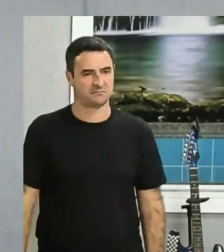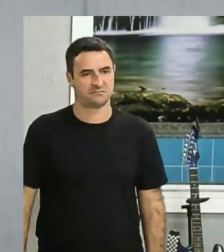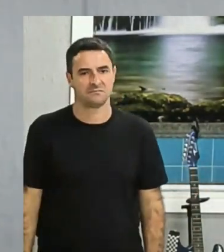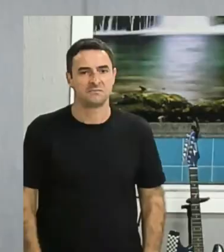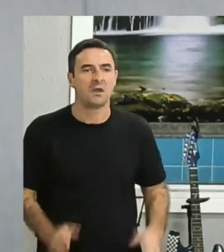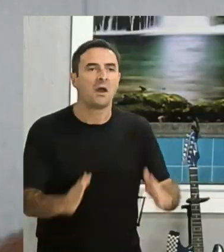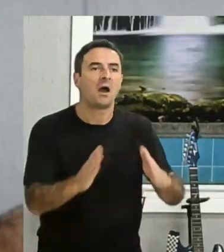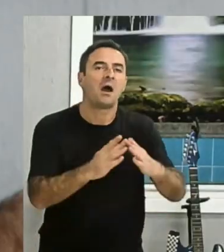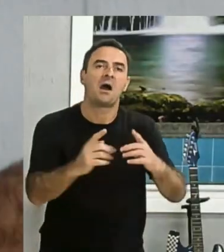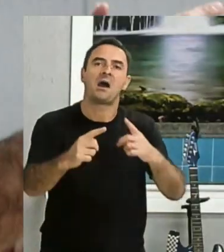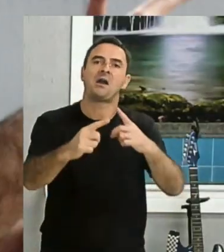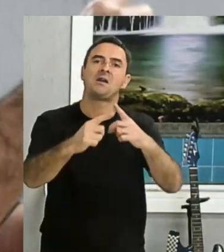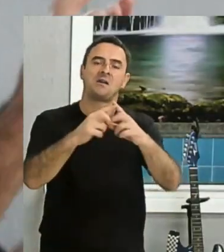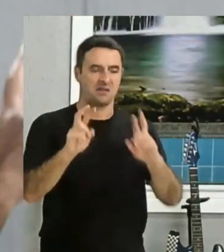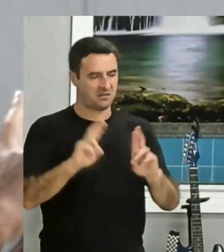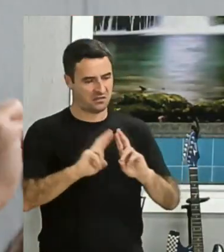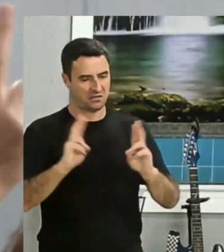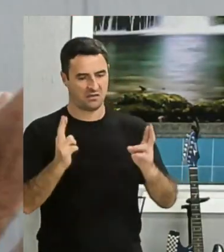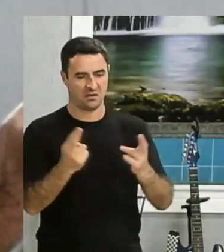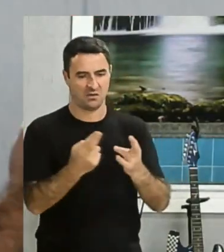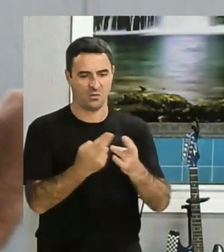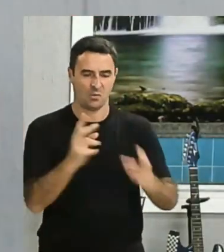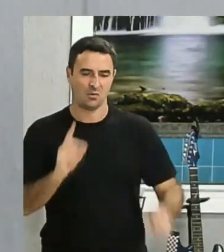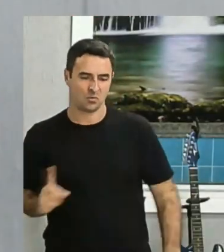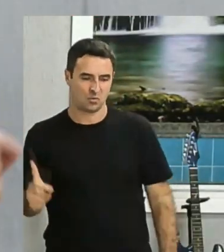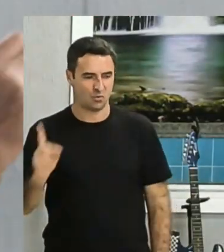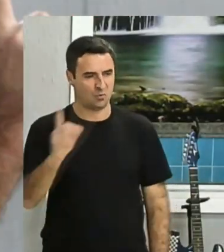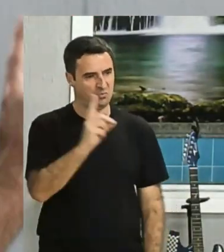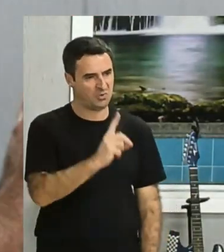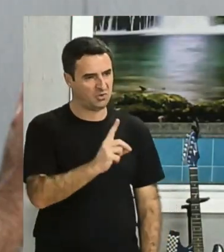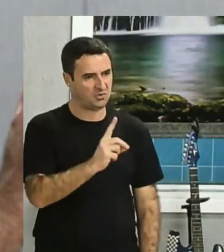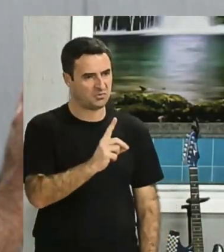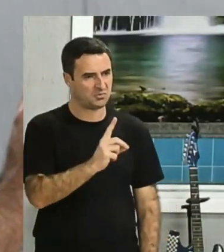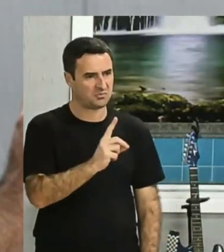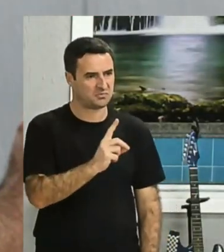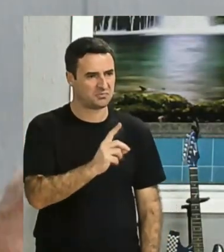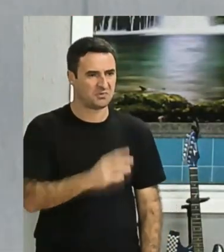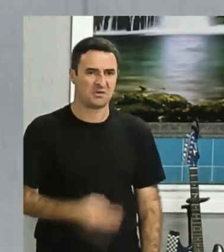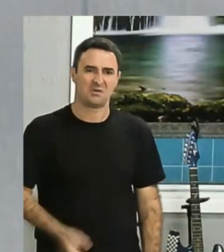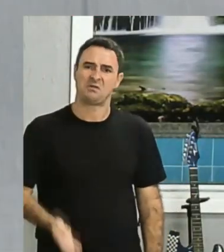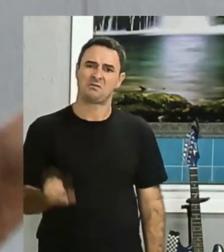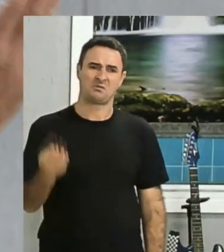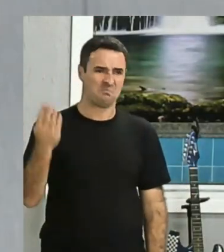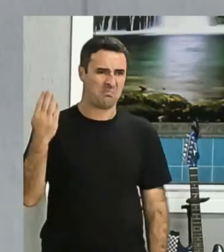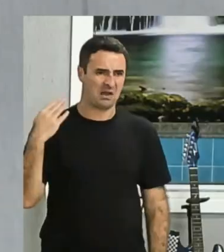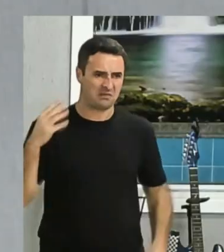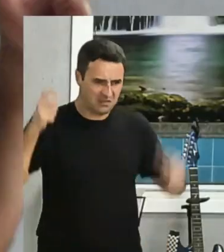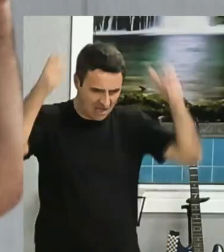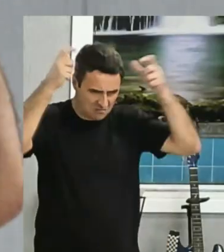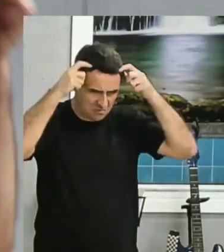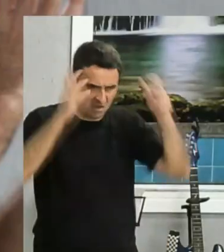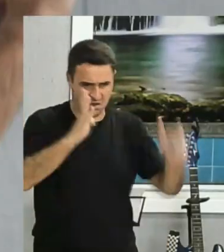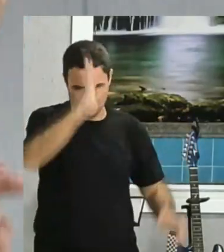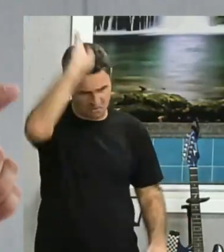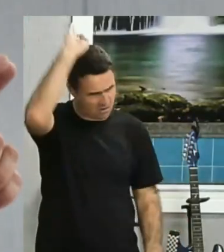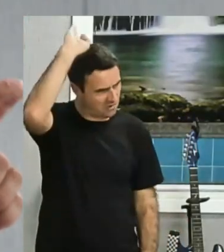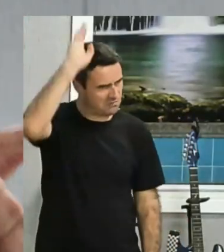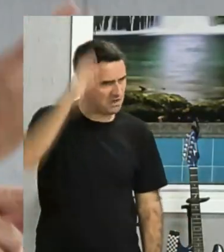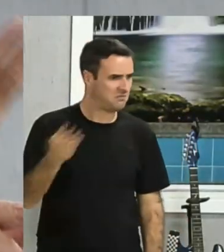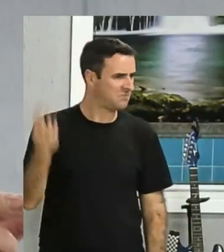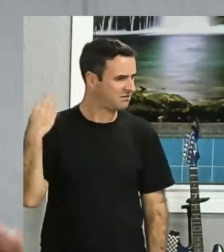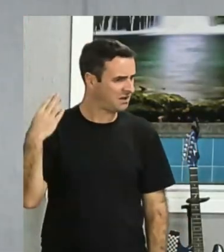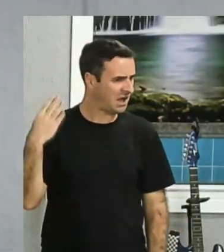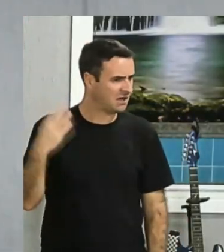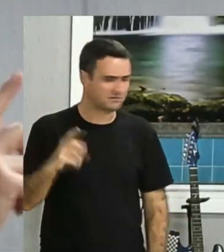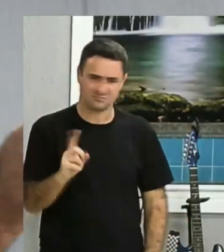a igreja se reúne no domingo, mas isso é coisa de Constantino. Não, irmãos, desde